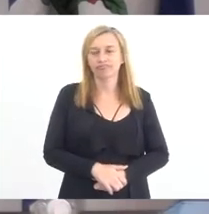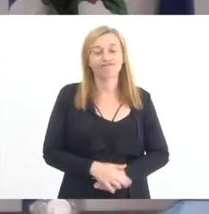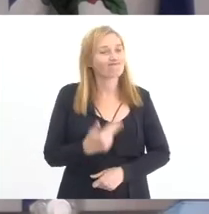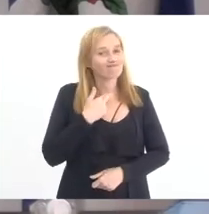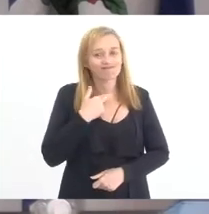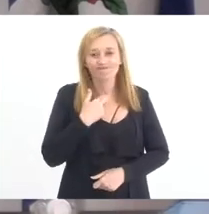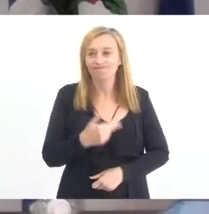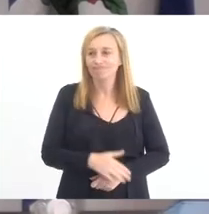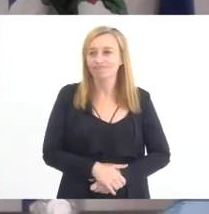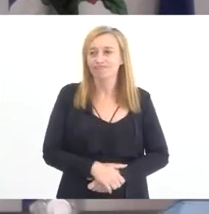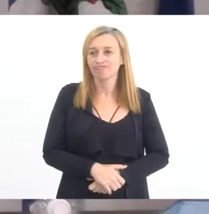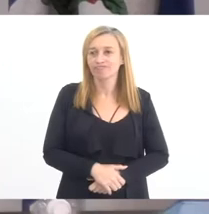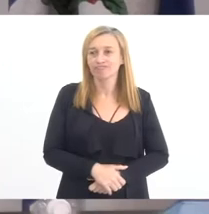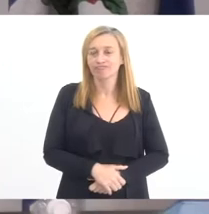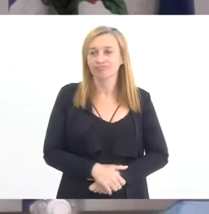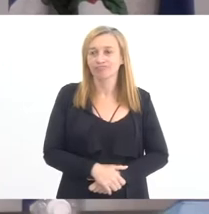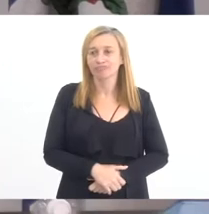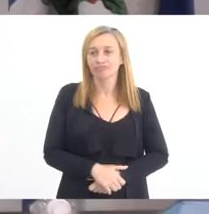Não pode.